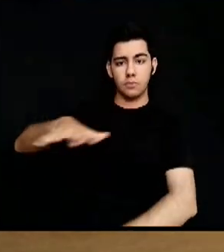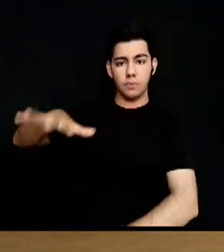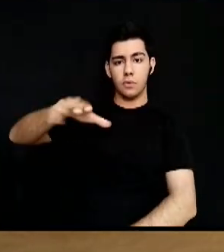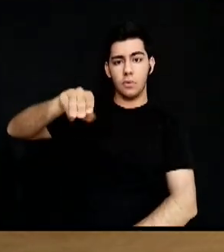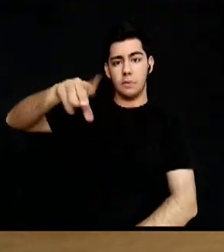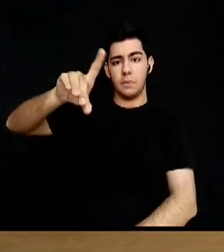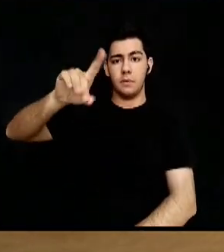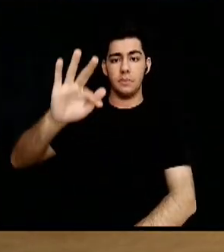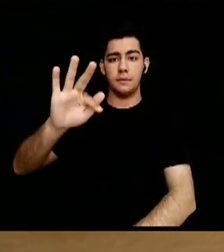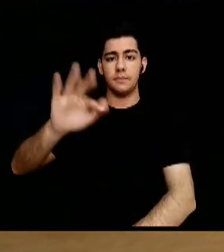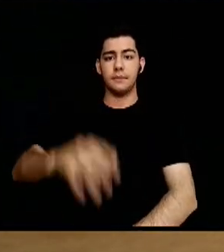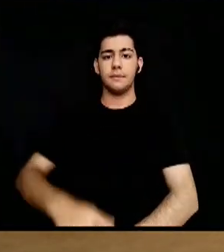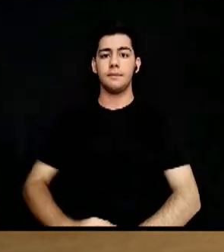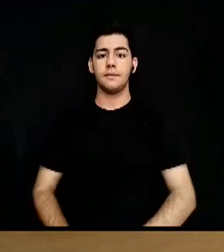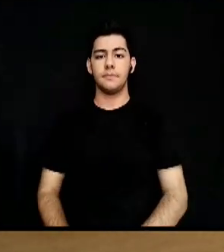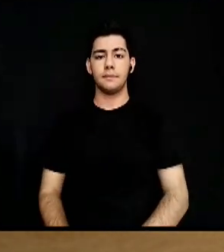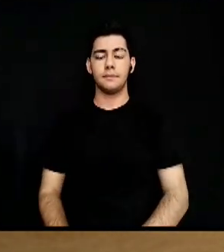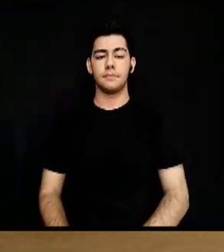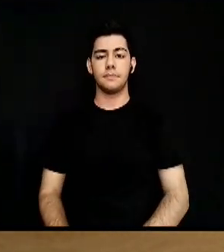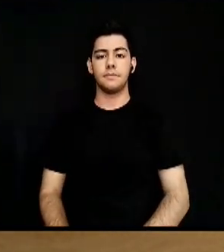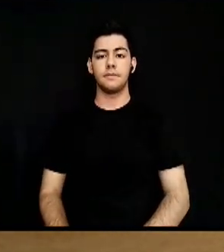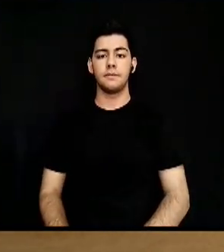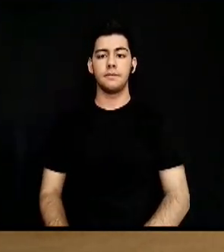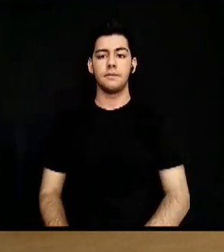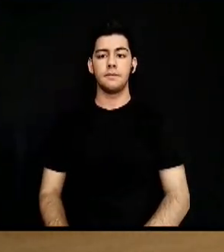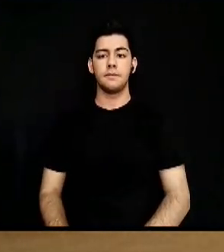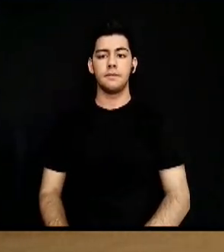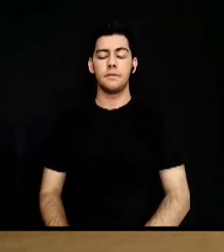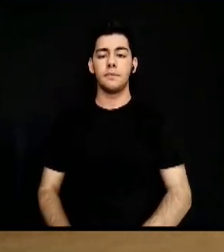E aí eu vou passar na peça toda.